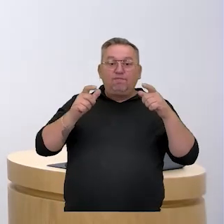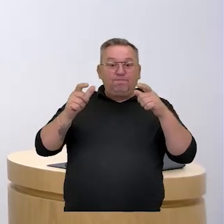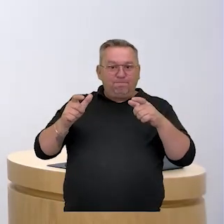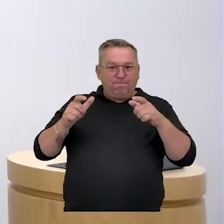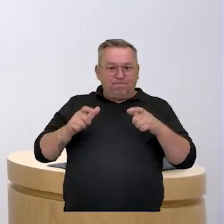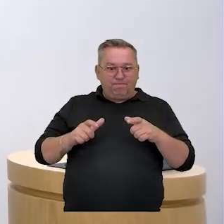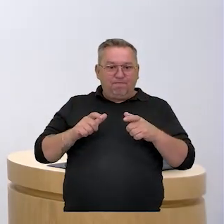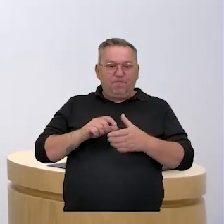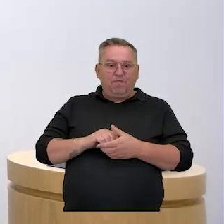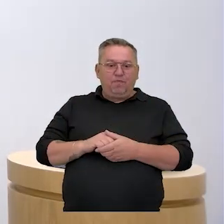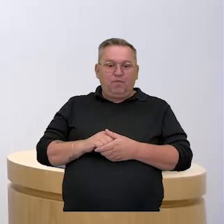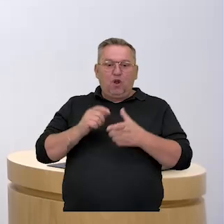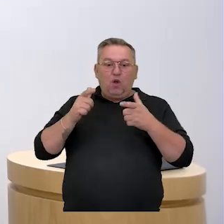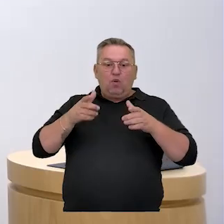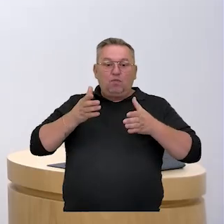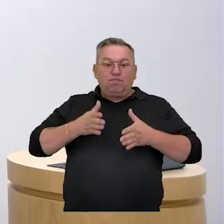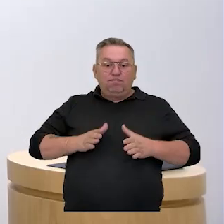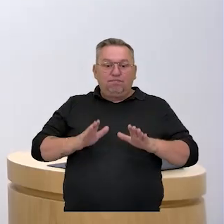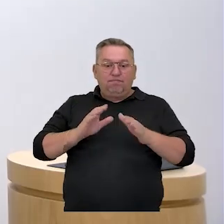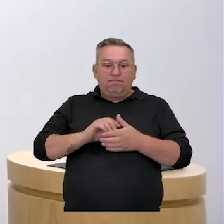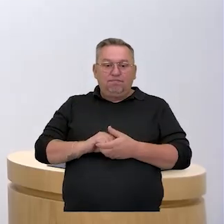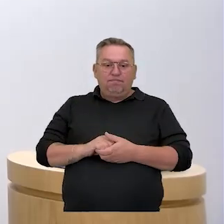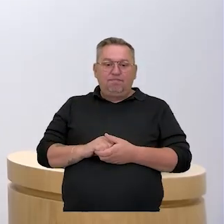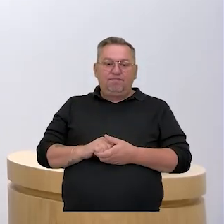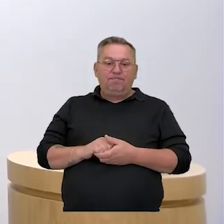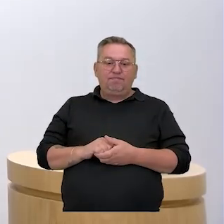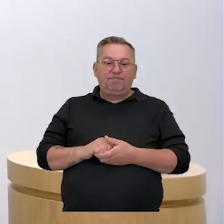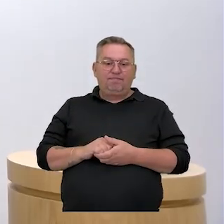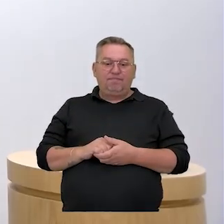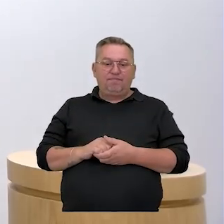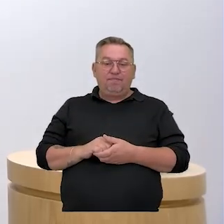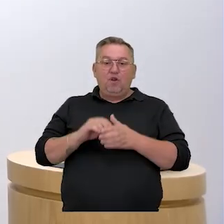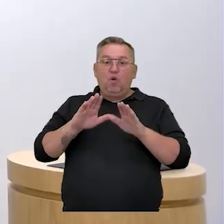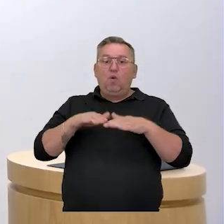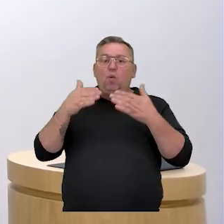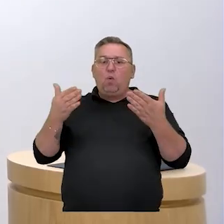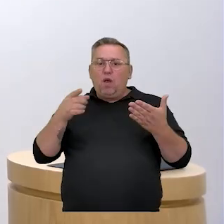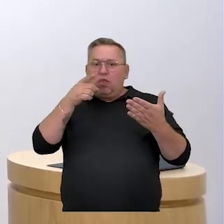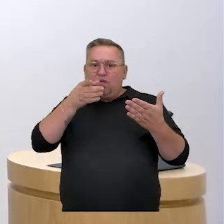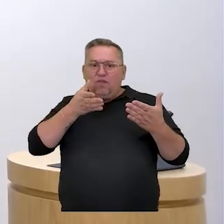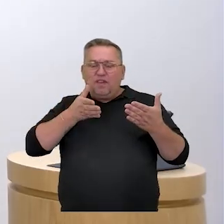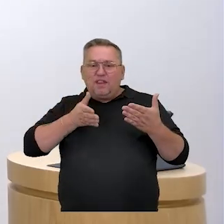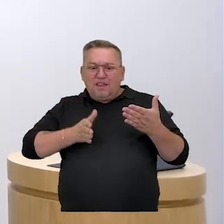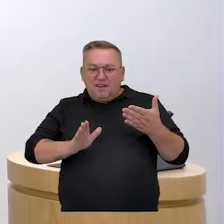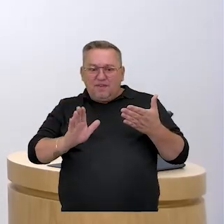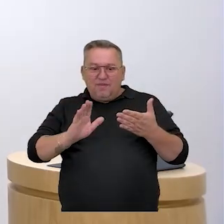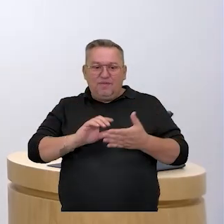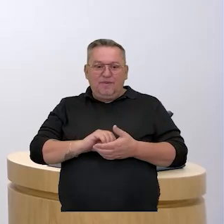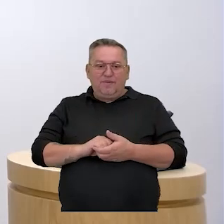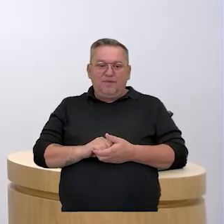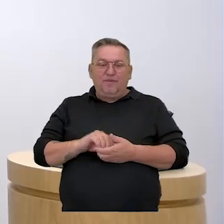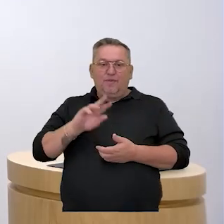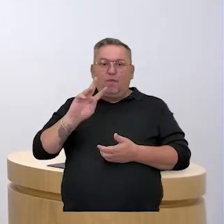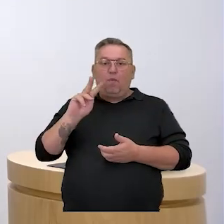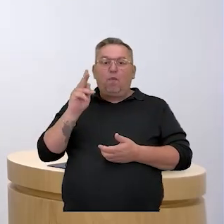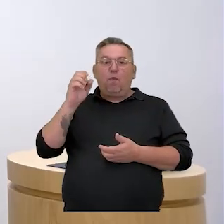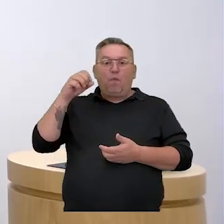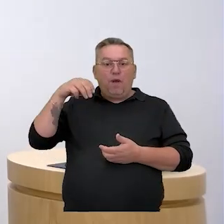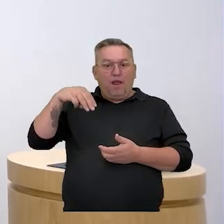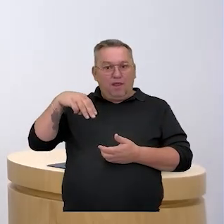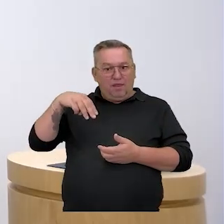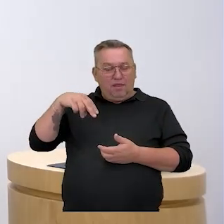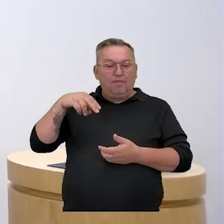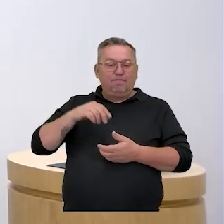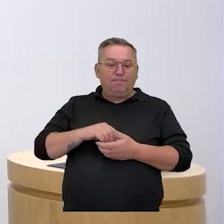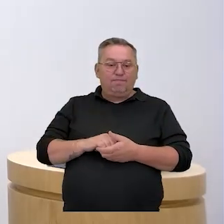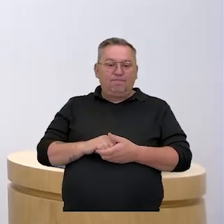aqui. Então, onde você nasceu, where were you born? Quando você nasceu, when were you born? Então, when é quando.